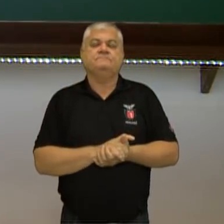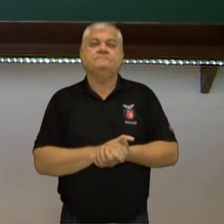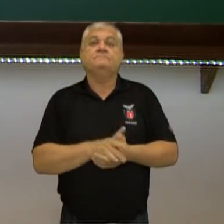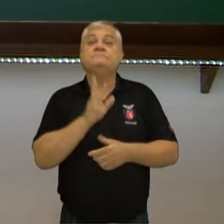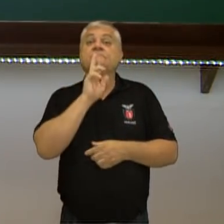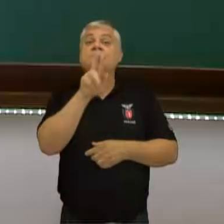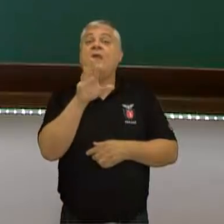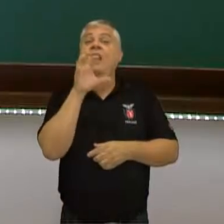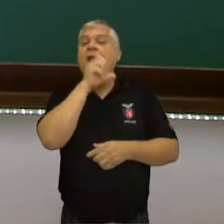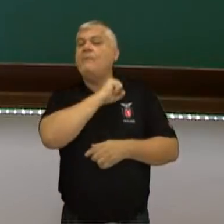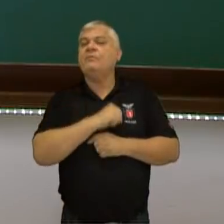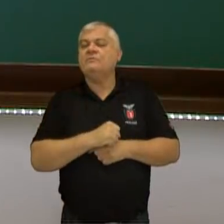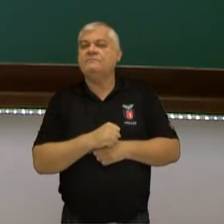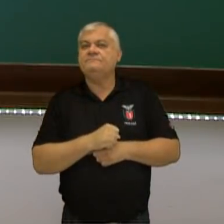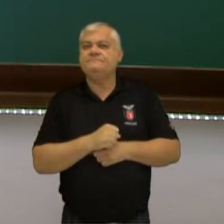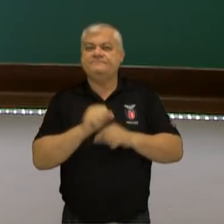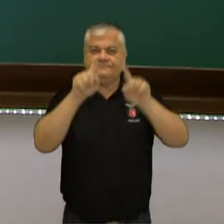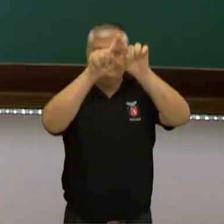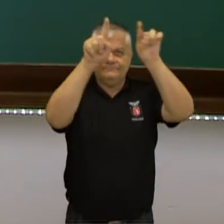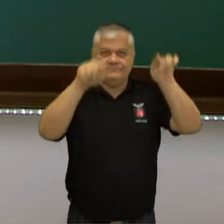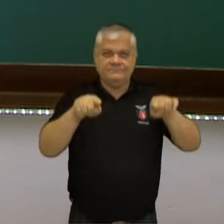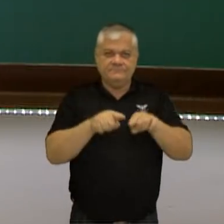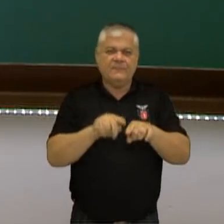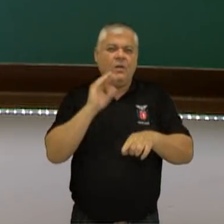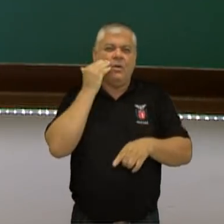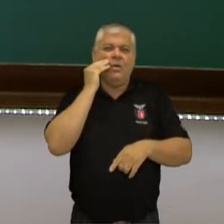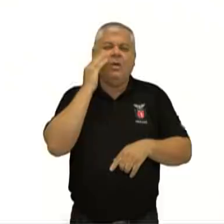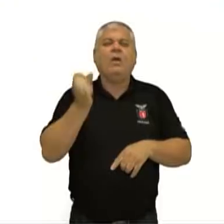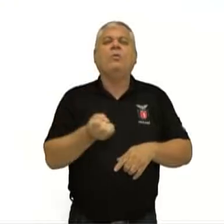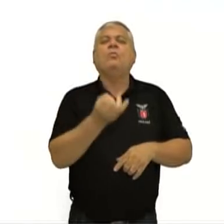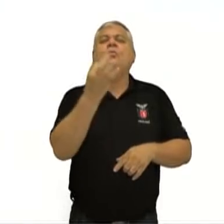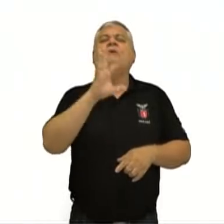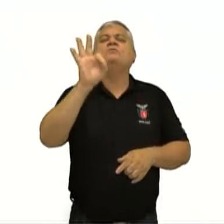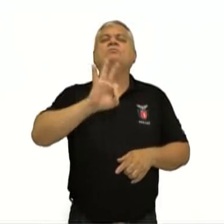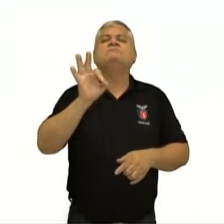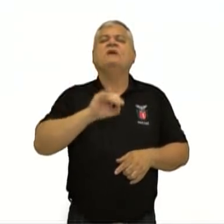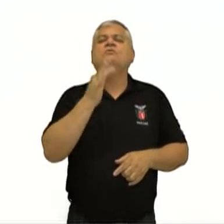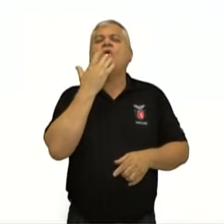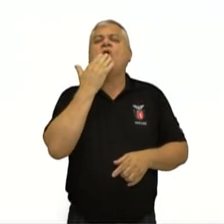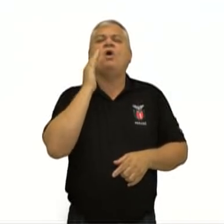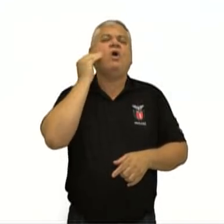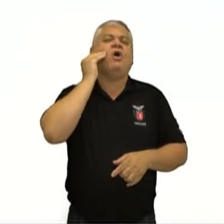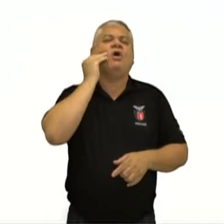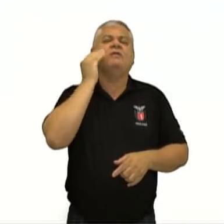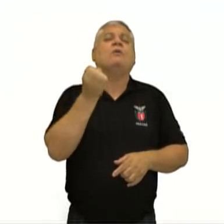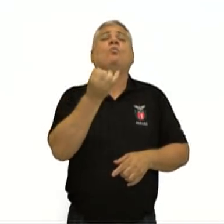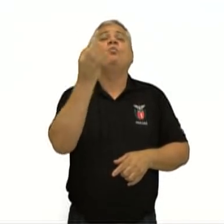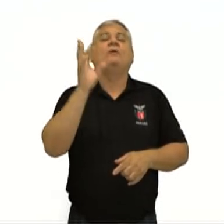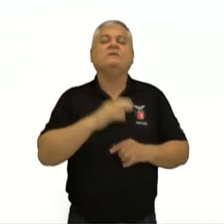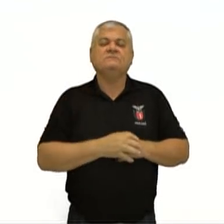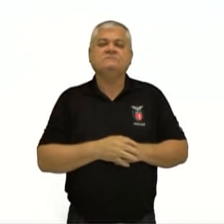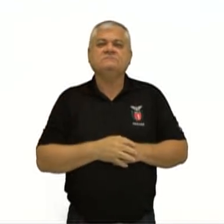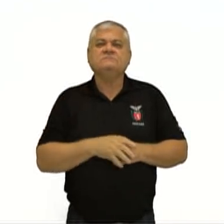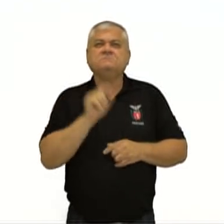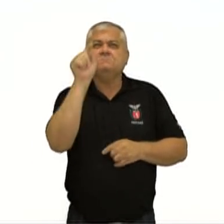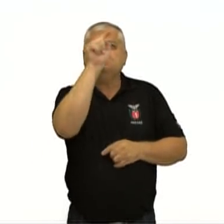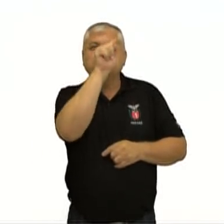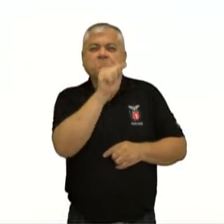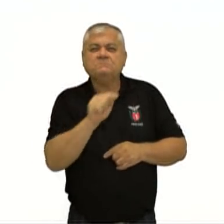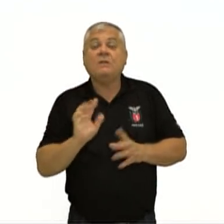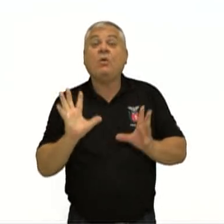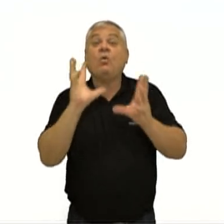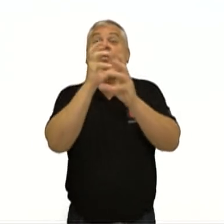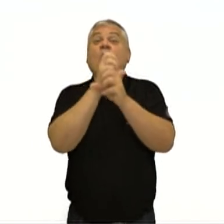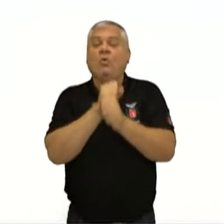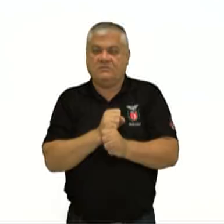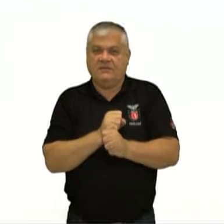Responda rápido. Na figura abaixo, qual a porcentagem de quadradinhos pintados? Importante, contém 100 quadradinhos. Eu